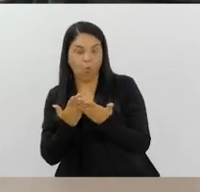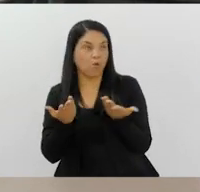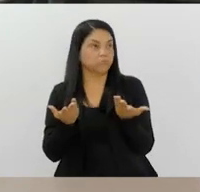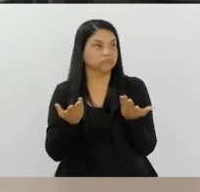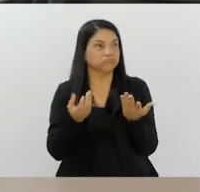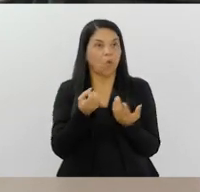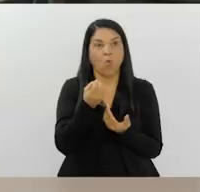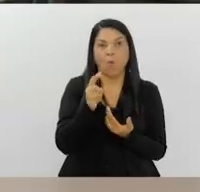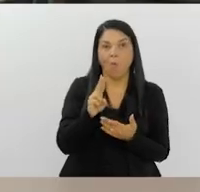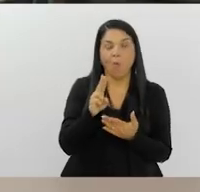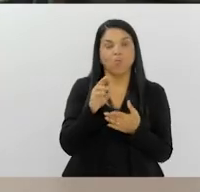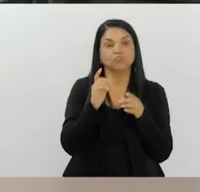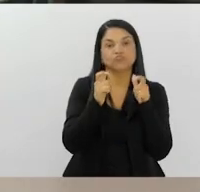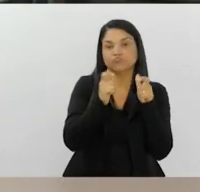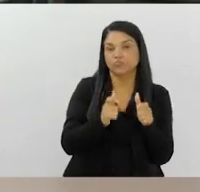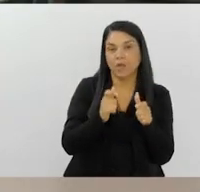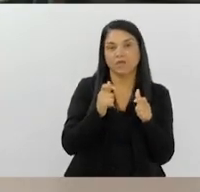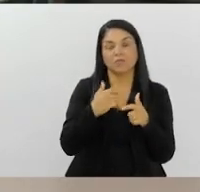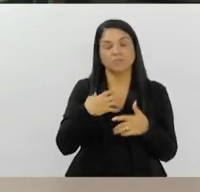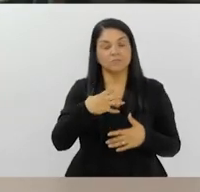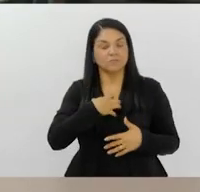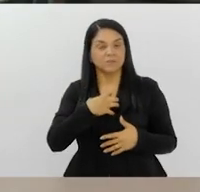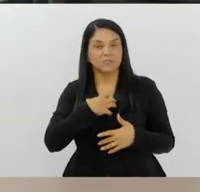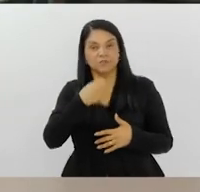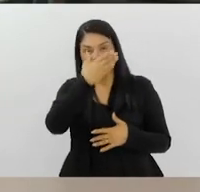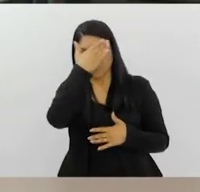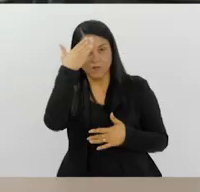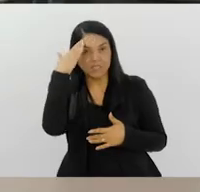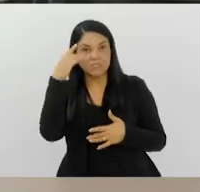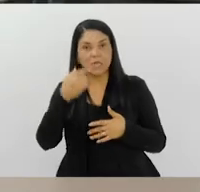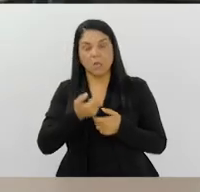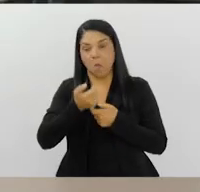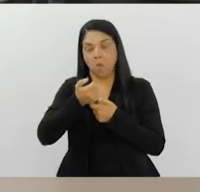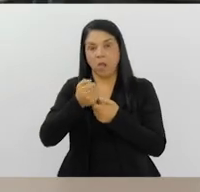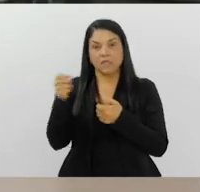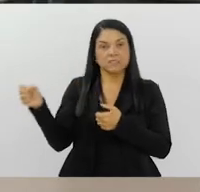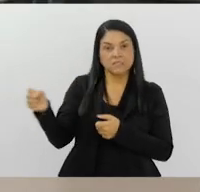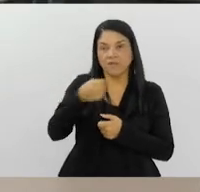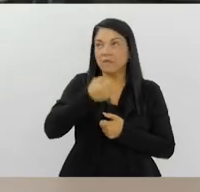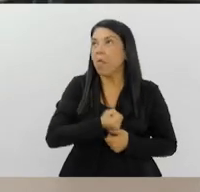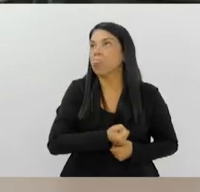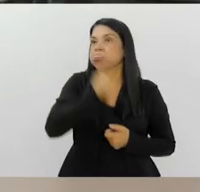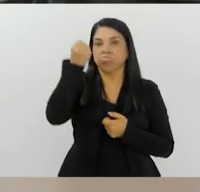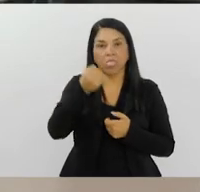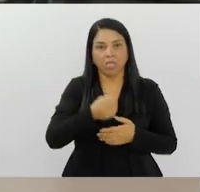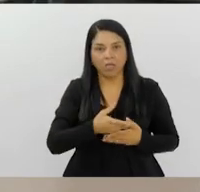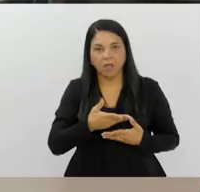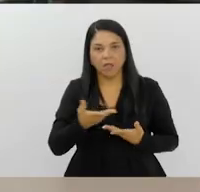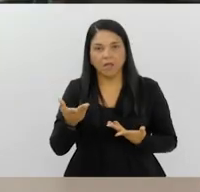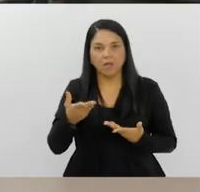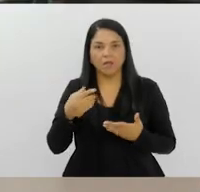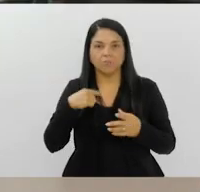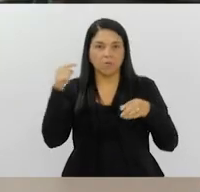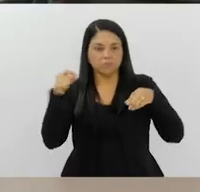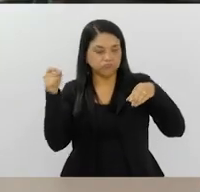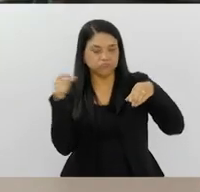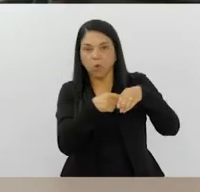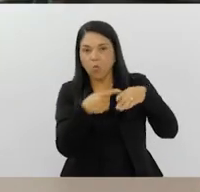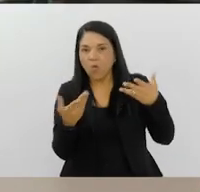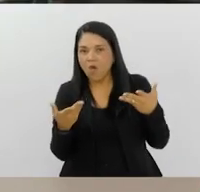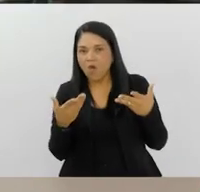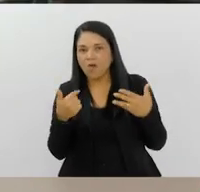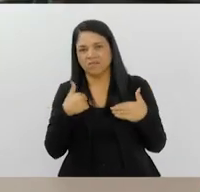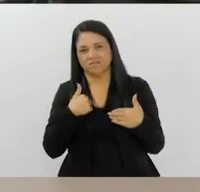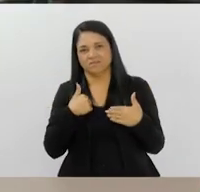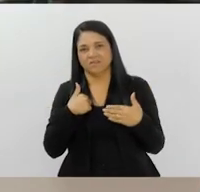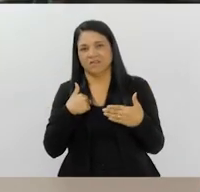quando eu fico muito feliz e jogo uma cerveja pro alto porque meu time fez gol ou às vezes foi impedido E aí no meio disso tem alguns